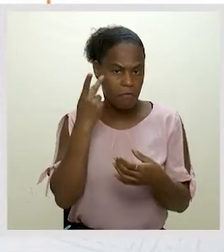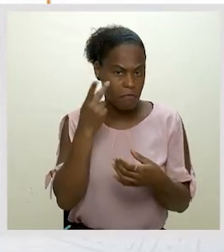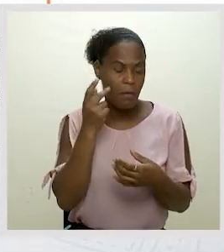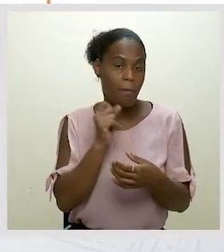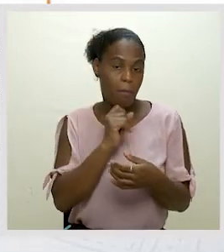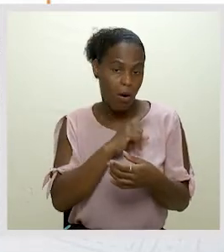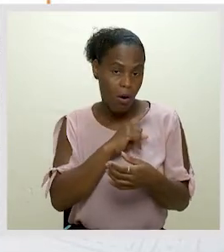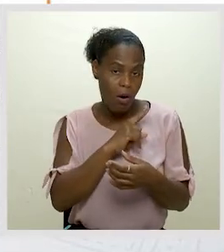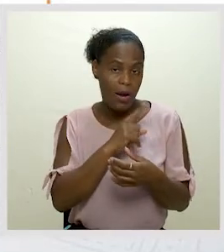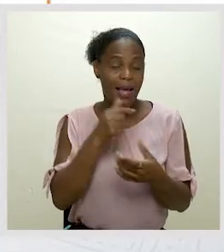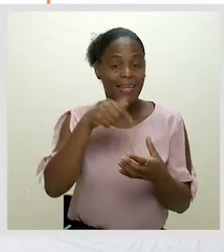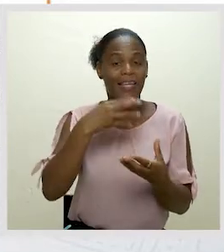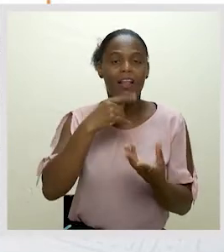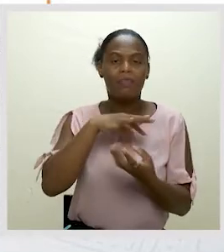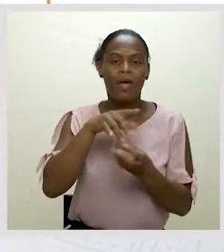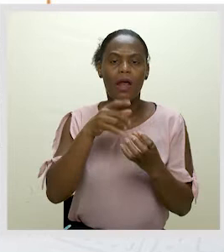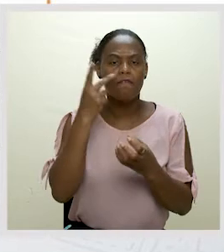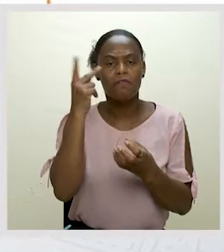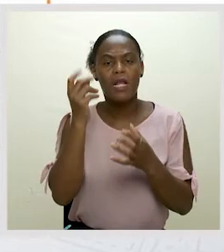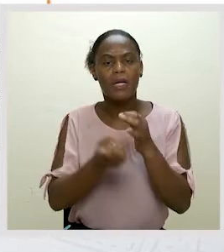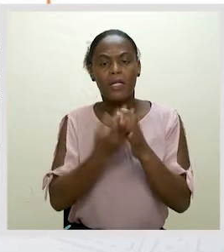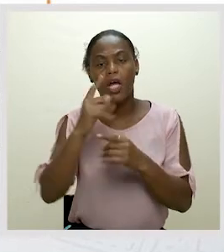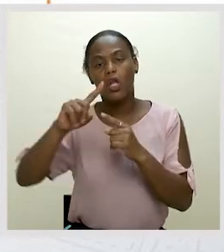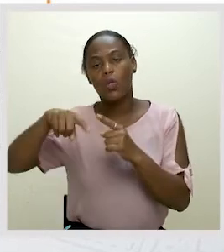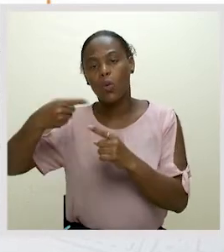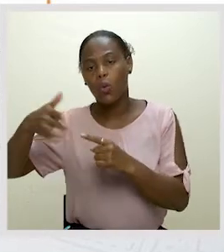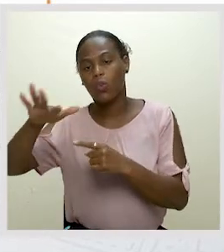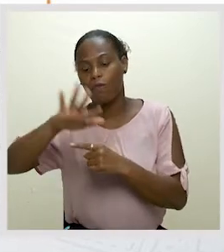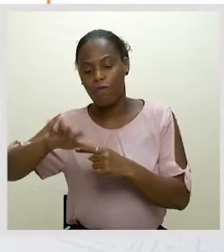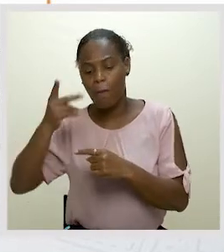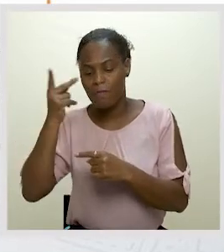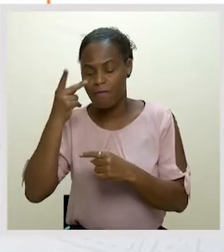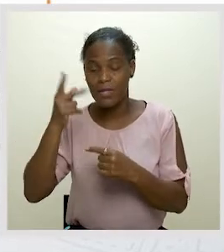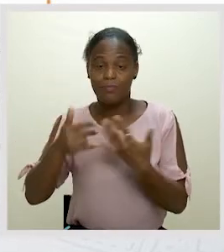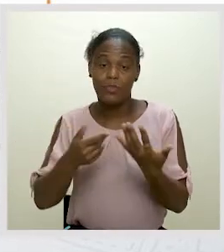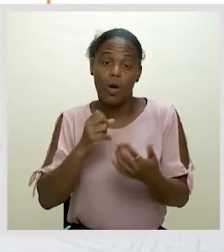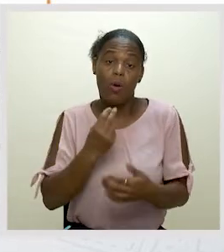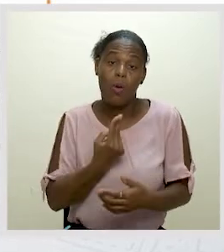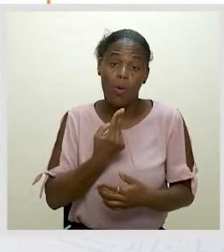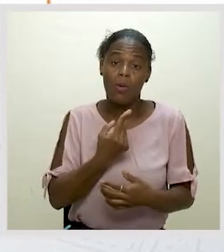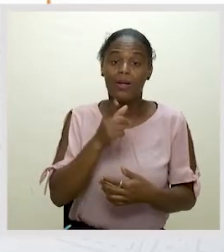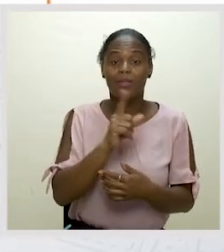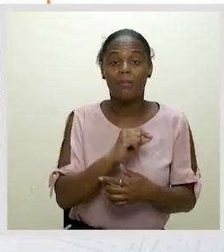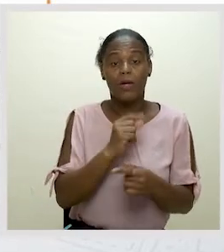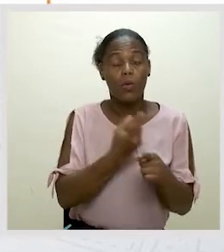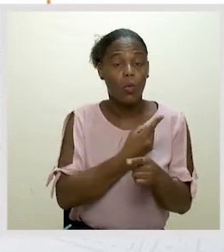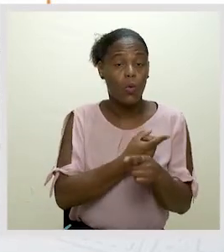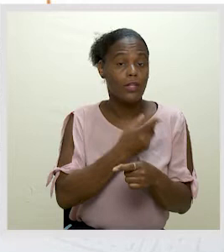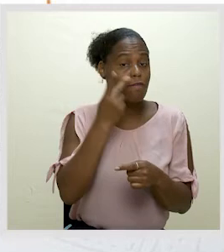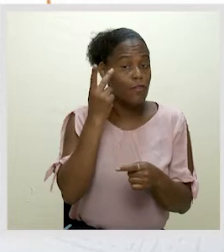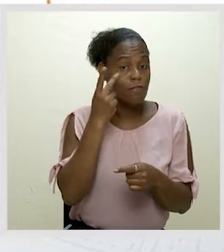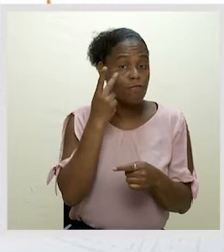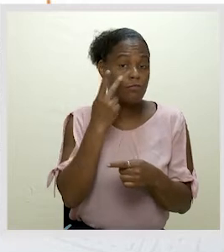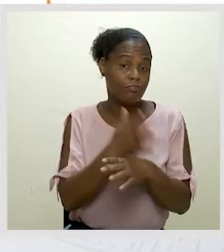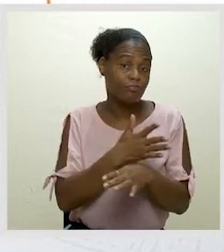talvez poderia ter surgido na Terra através de outras formas de vida, ou então